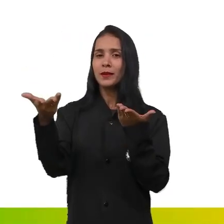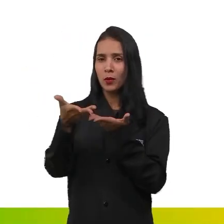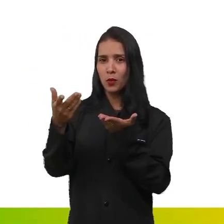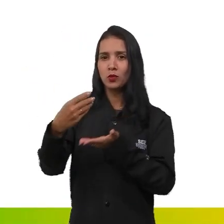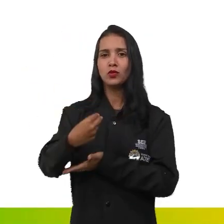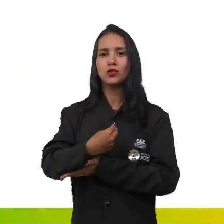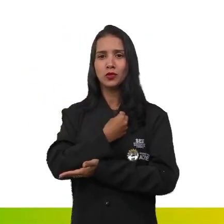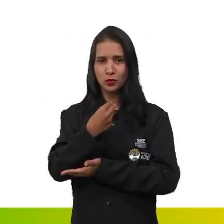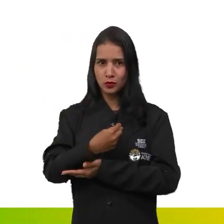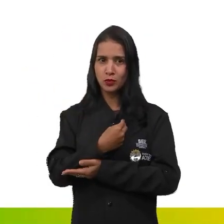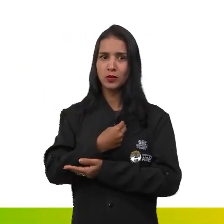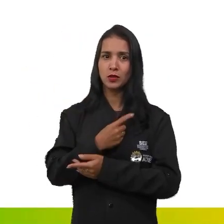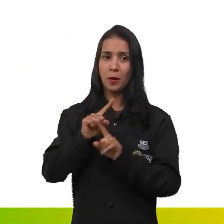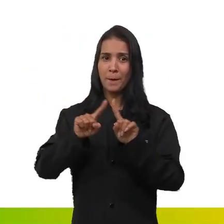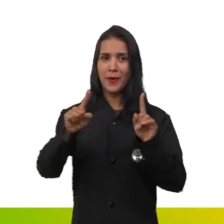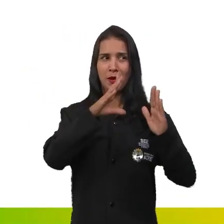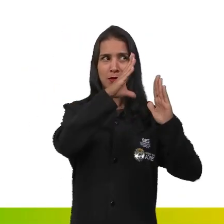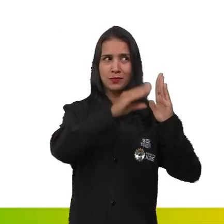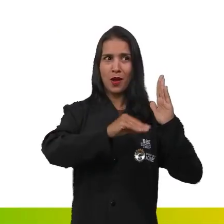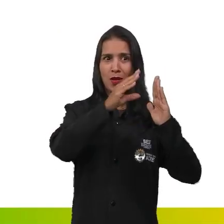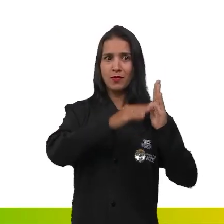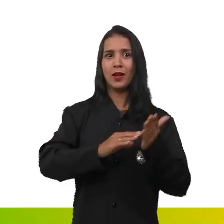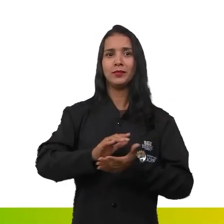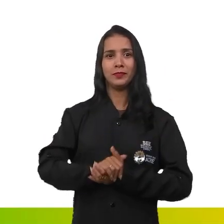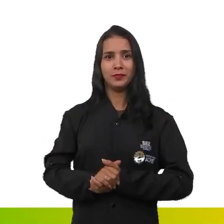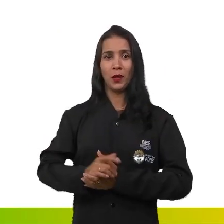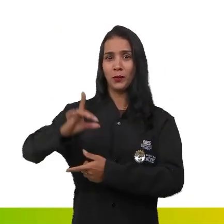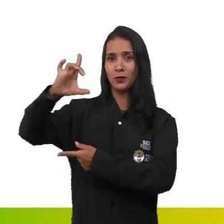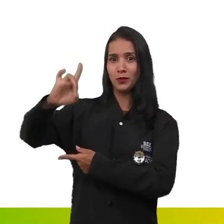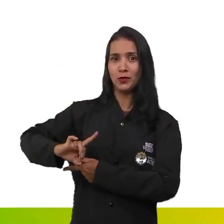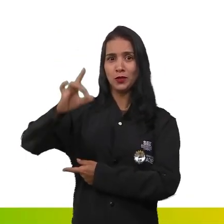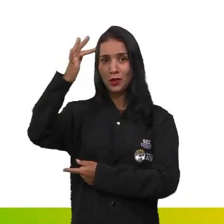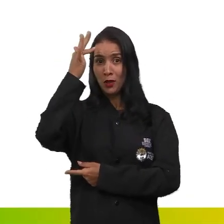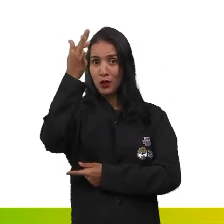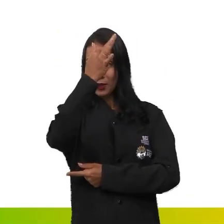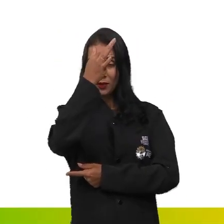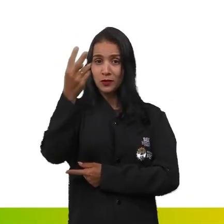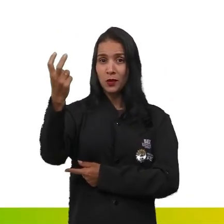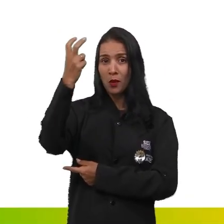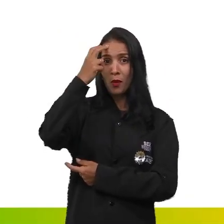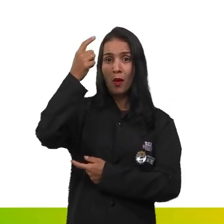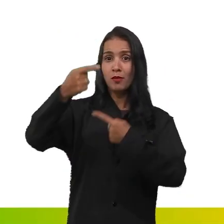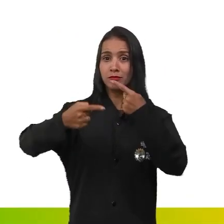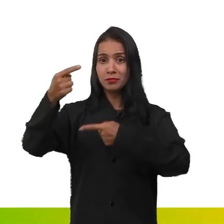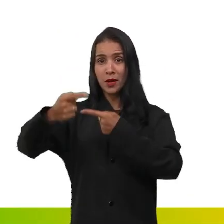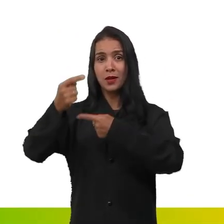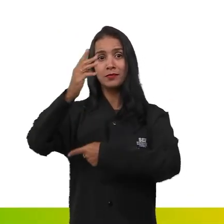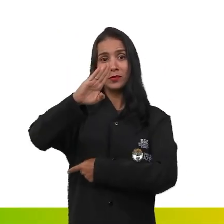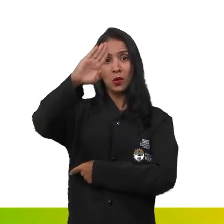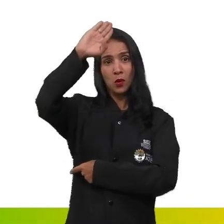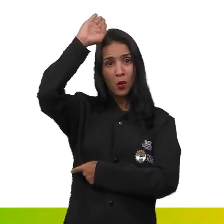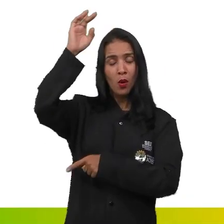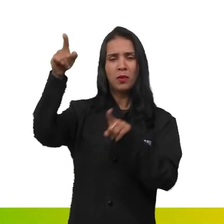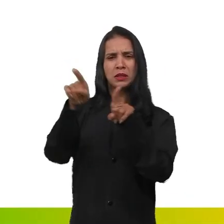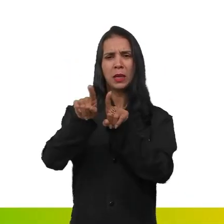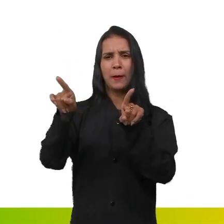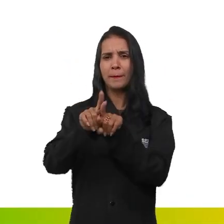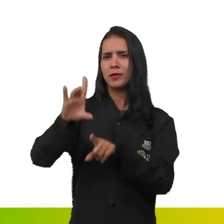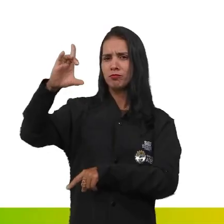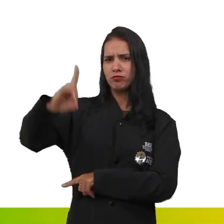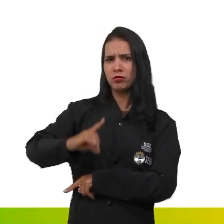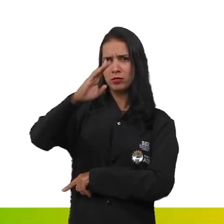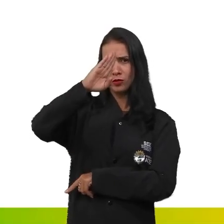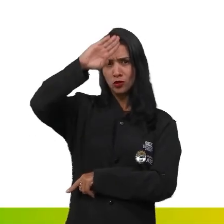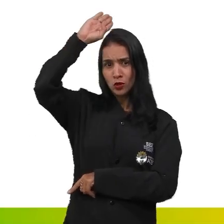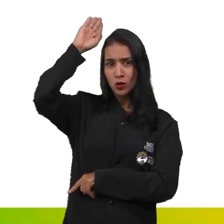O direito, a filosofia, a cultura política em Roma, né? O direito romano, a filosofia prática, a